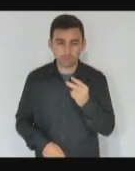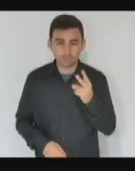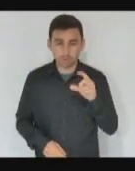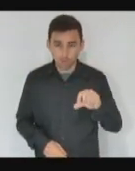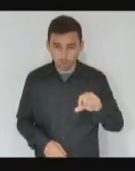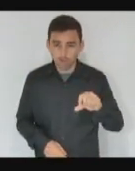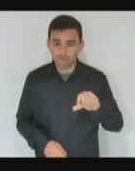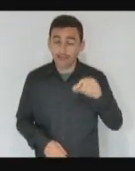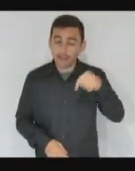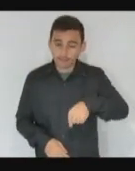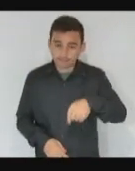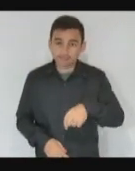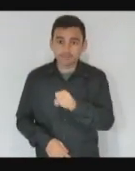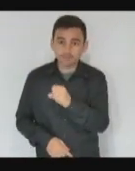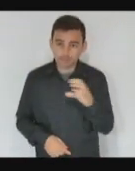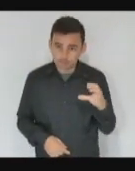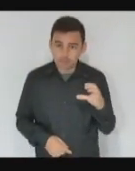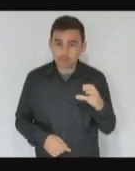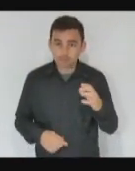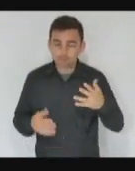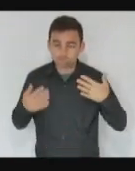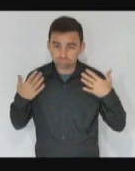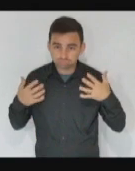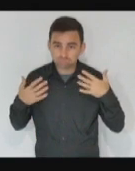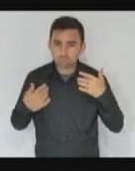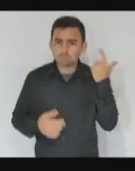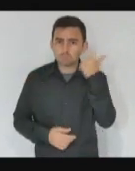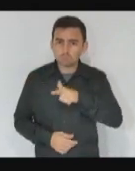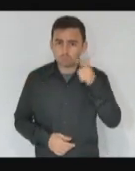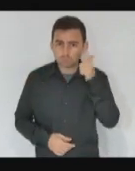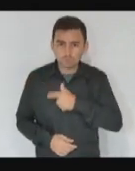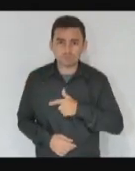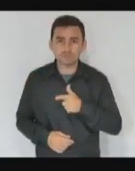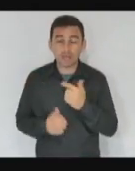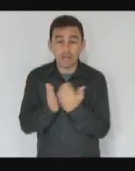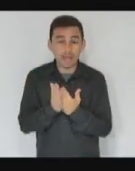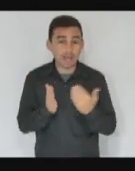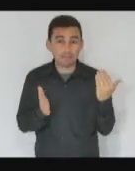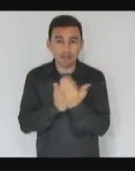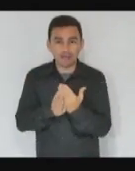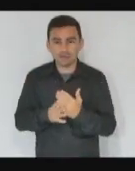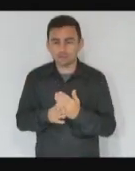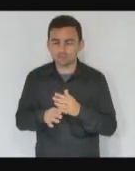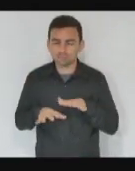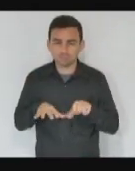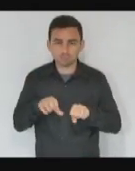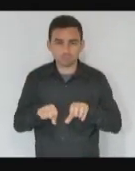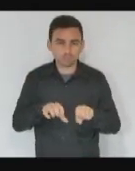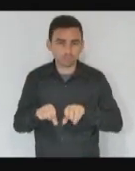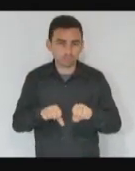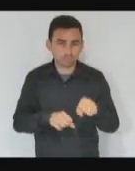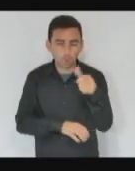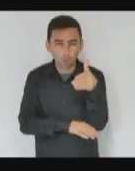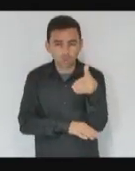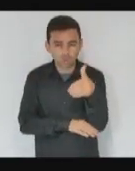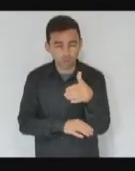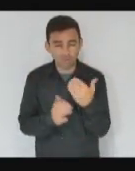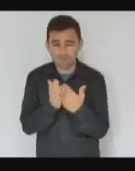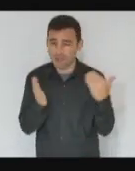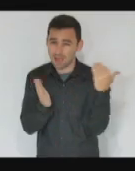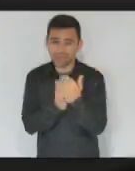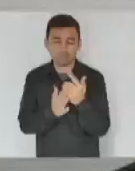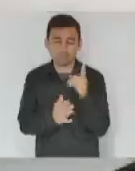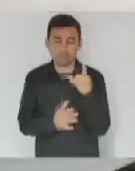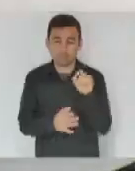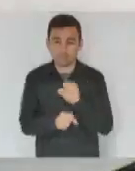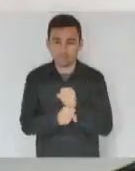também, na temporada de verão, registrou-se aí a maior ocupação hoteleira dos últimos 10 anos. Turismo